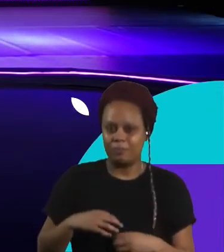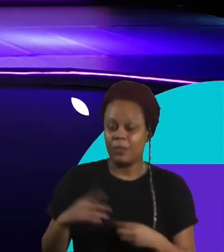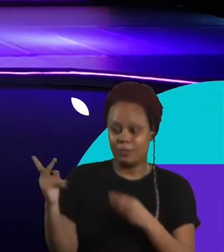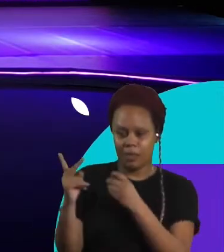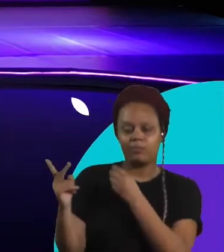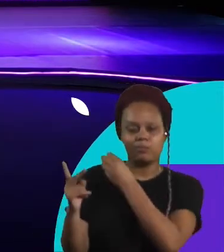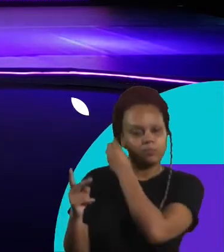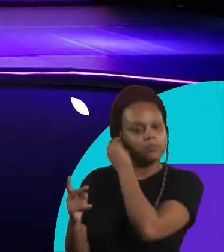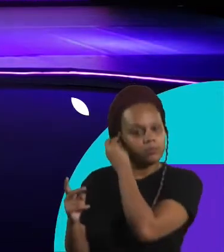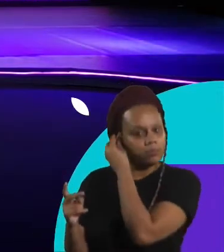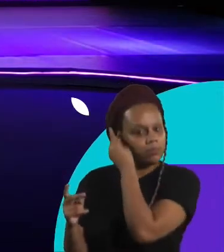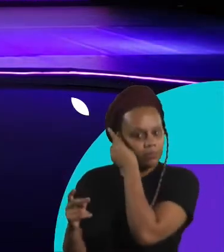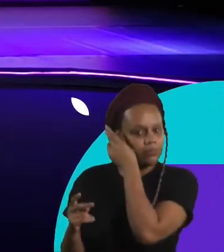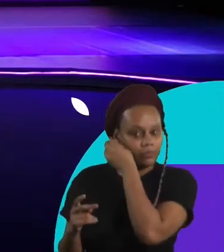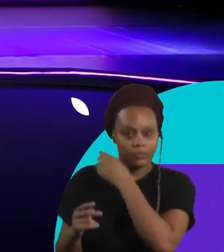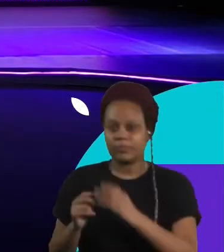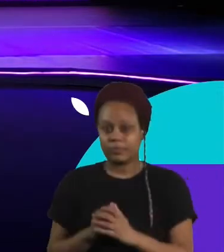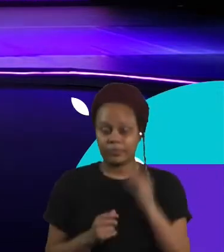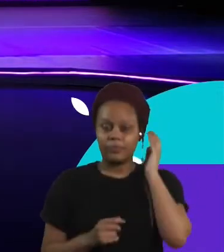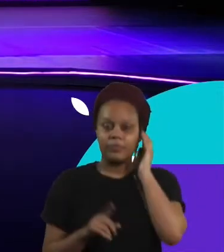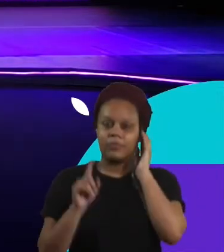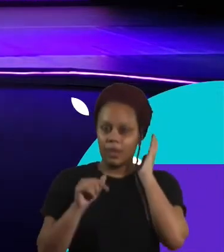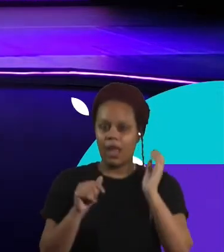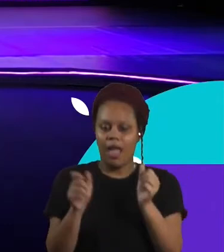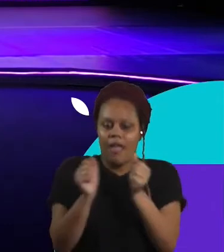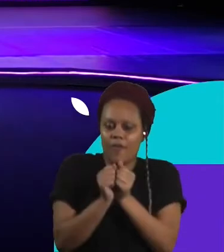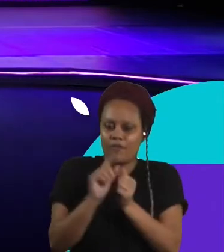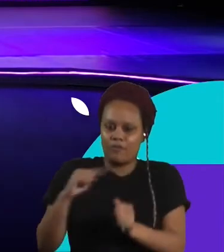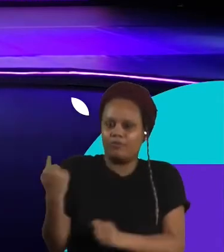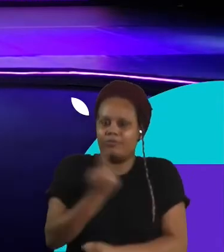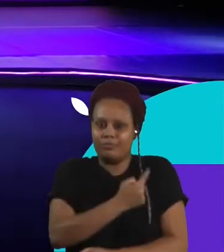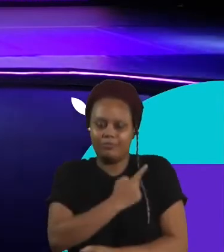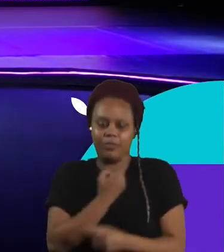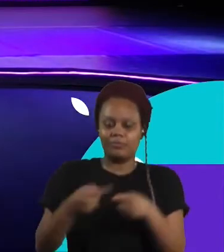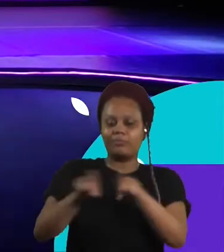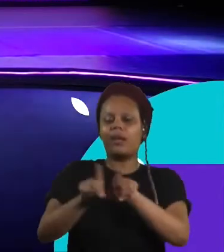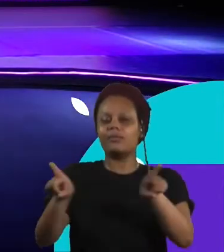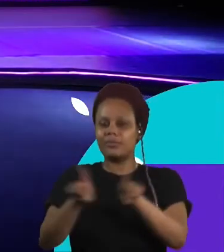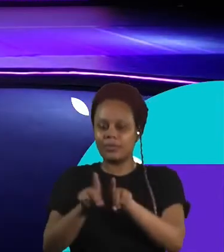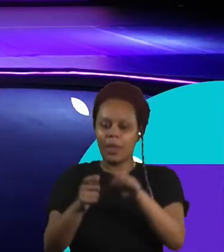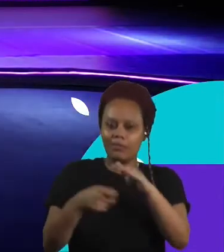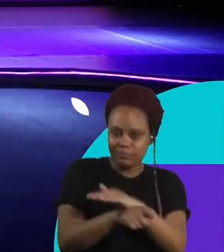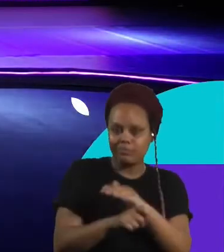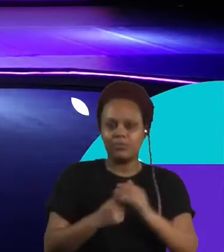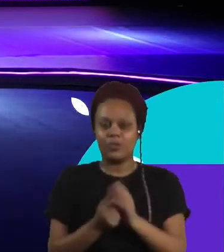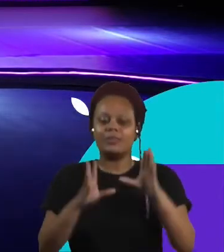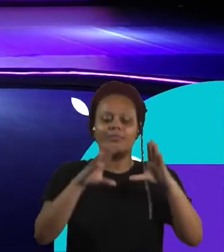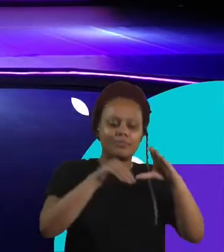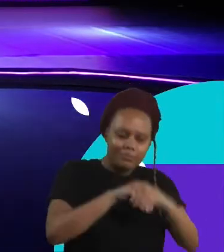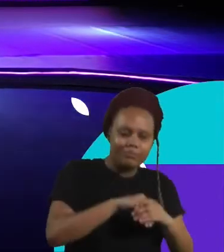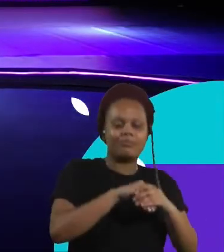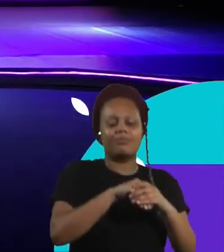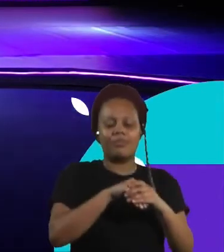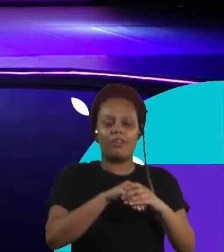né, está sendo aplicado por nossos parceiros, pelos investidores, dentro das empresas, para os